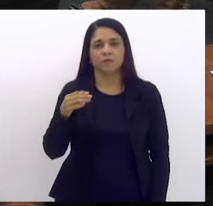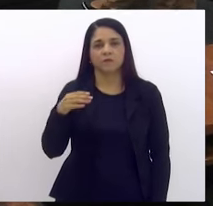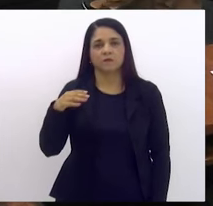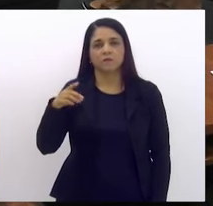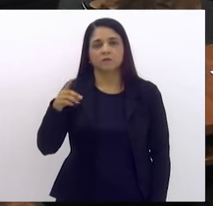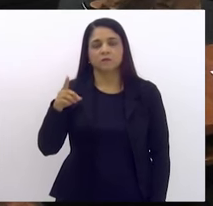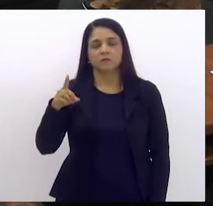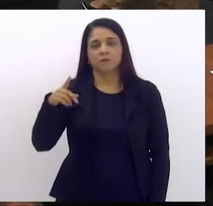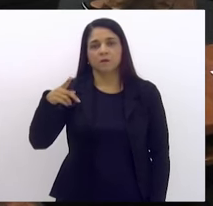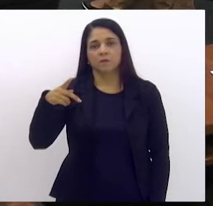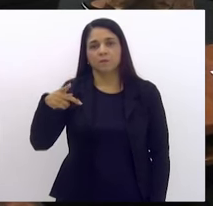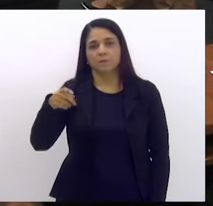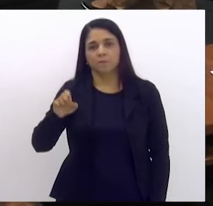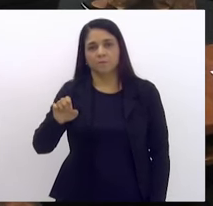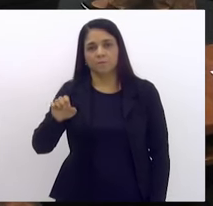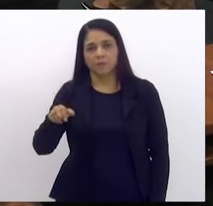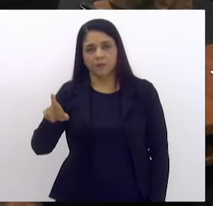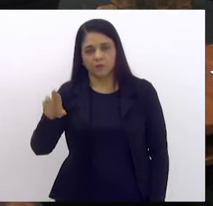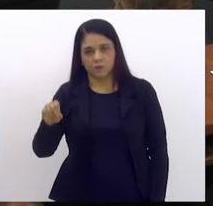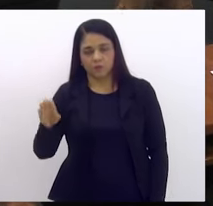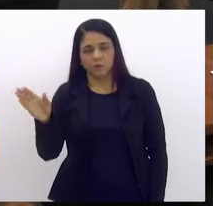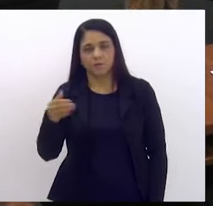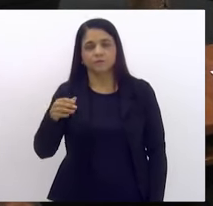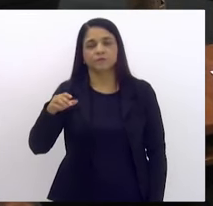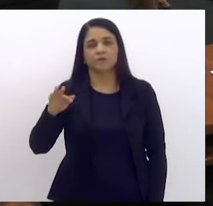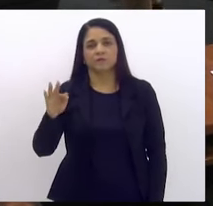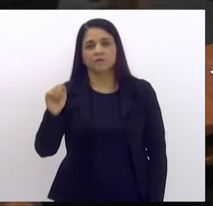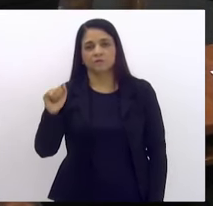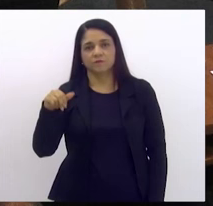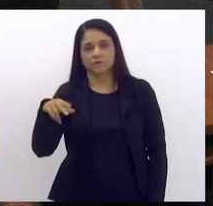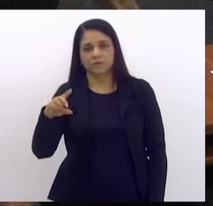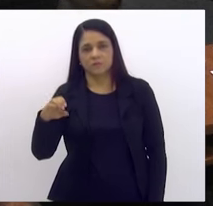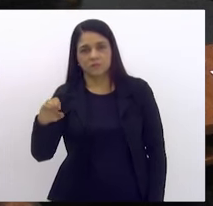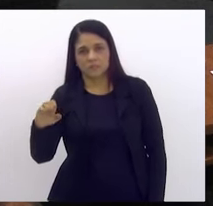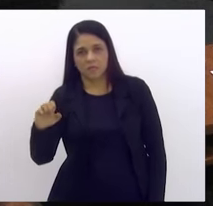Dr. Pedro Ricardo, Francine Mota,